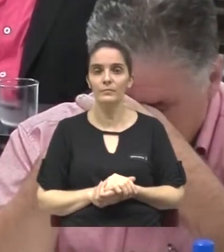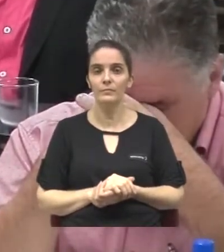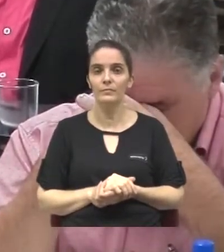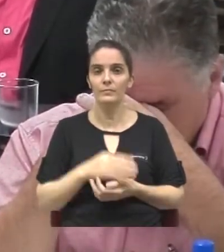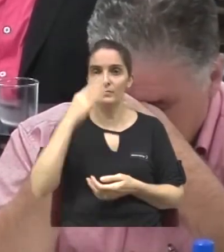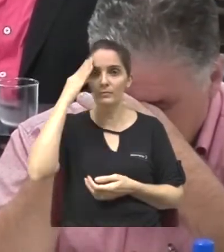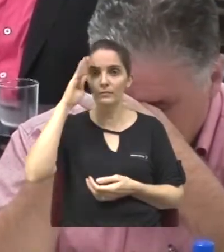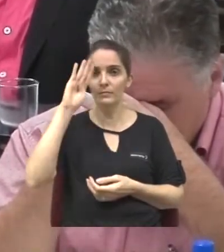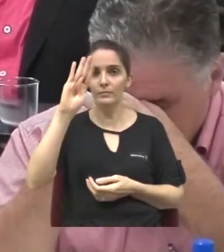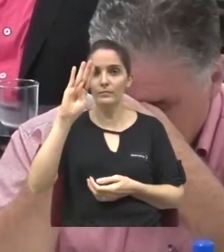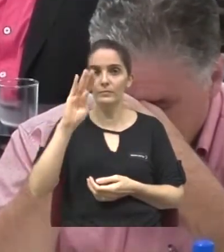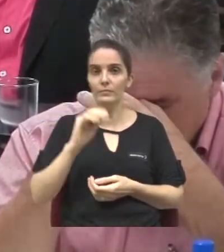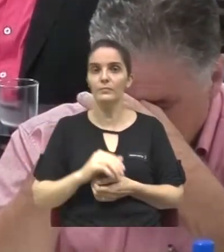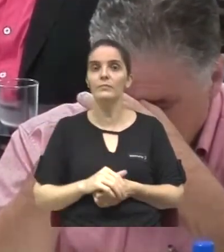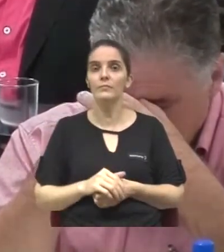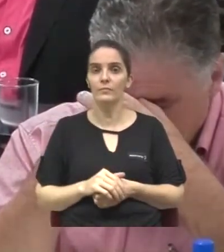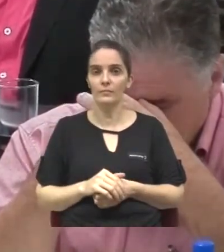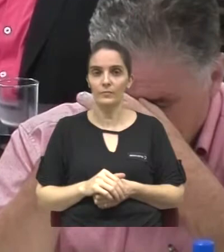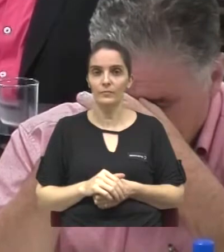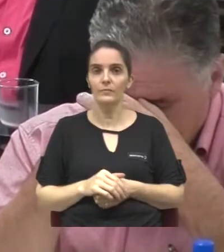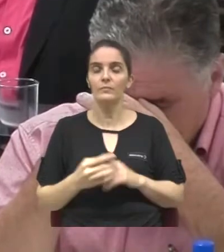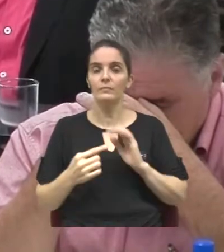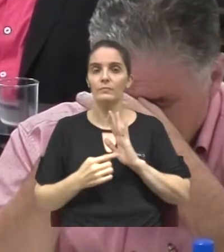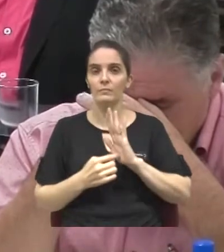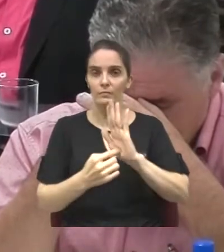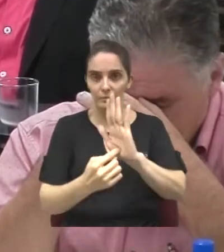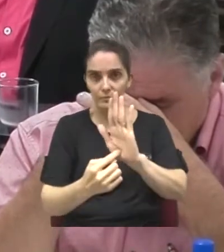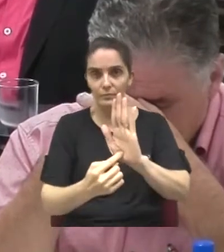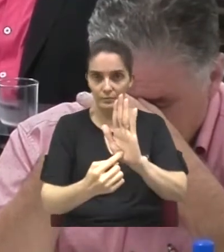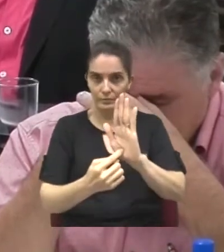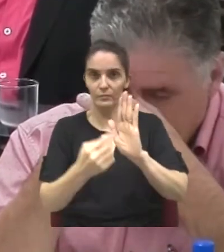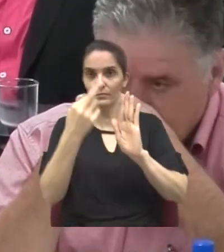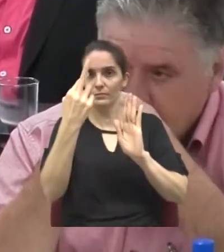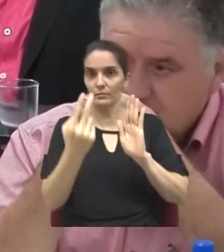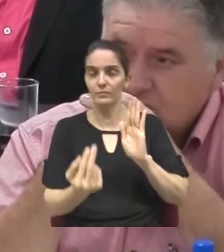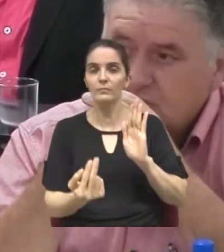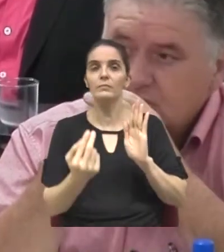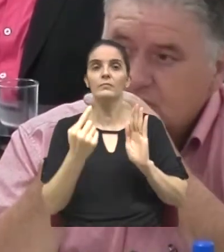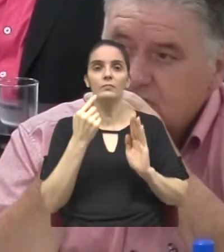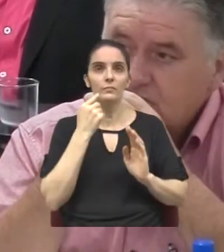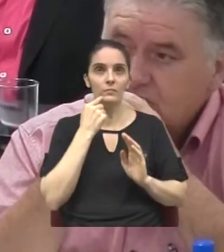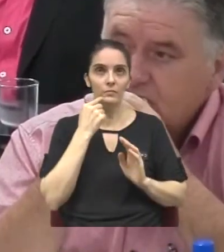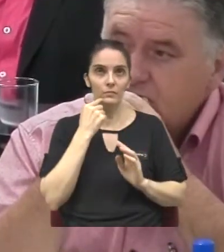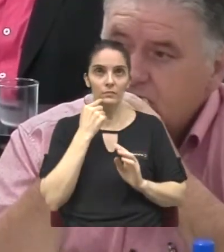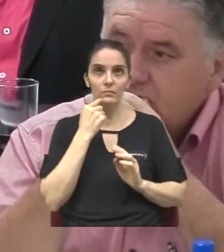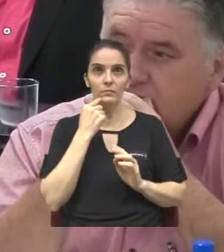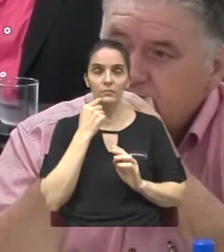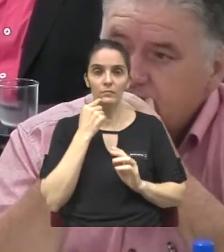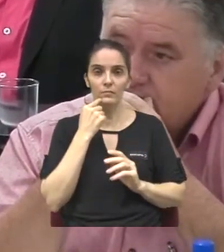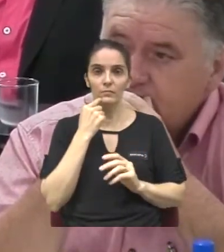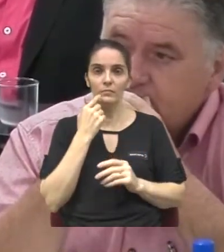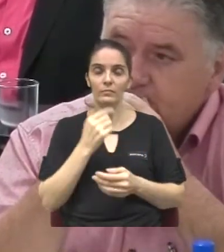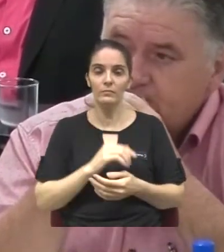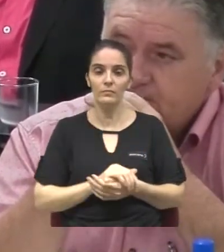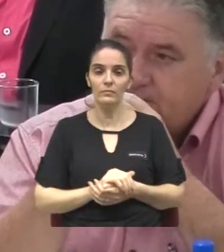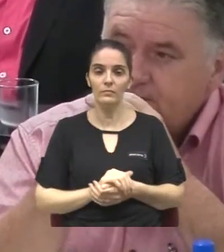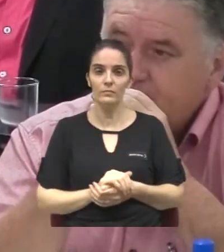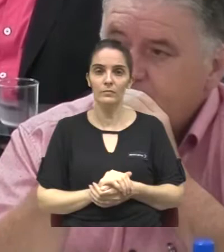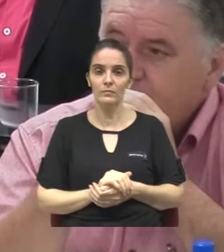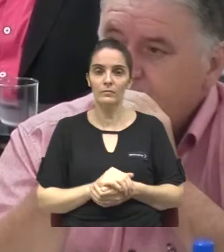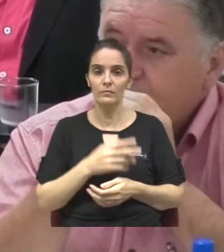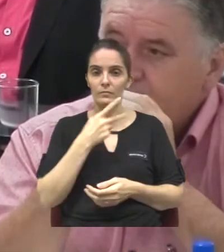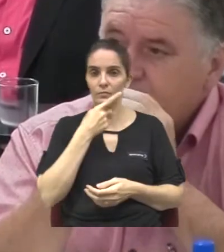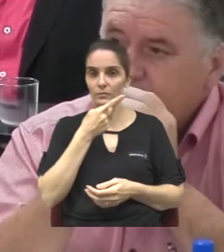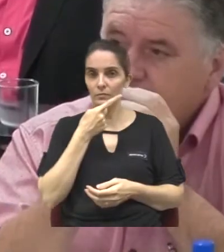principalmente para ver o desrespeito com o qual o vereador Cleiton Silva acaba de lançar